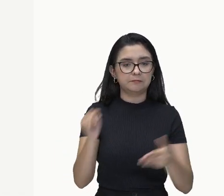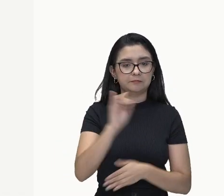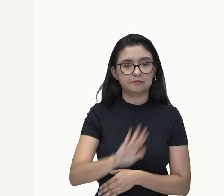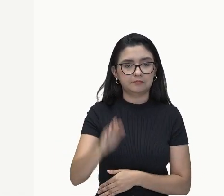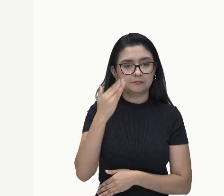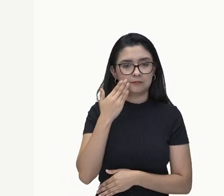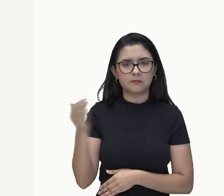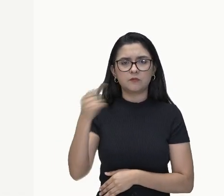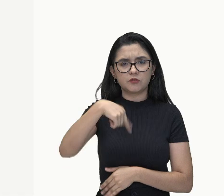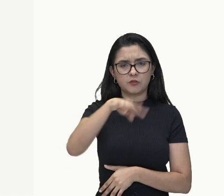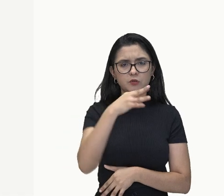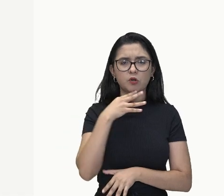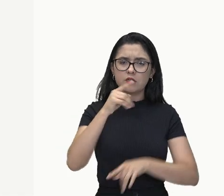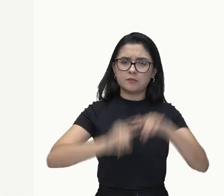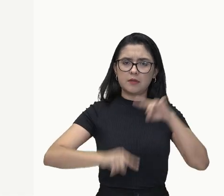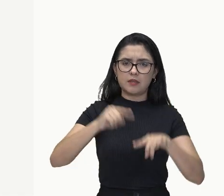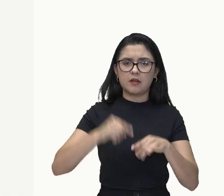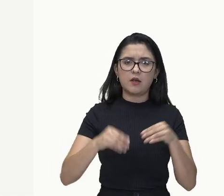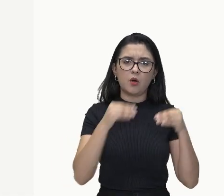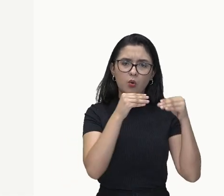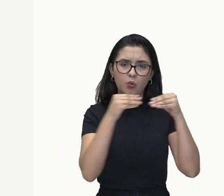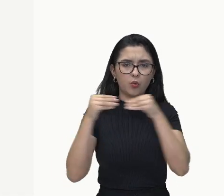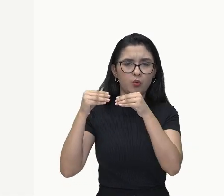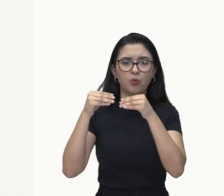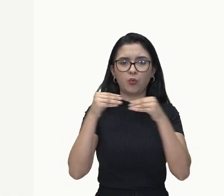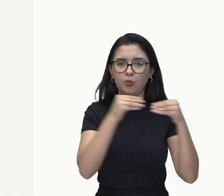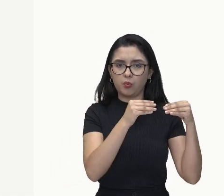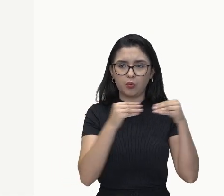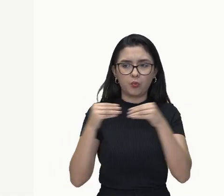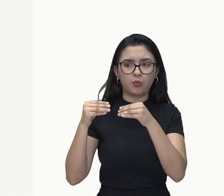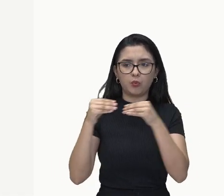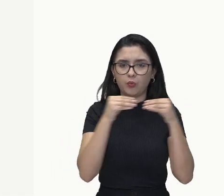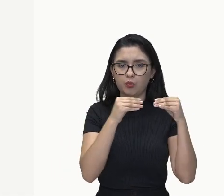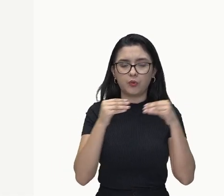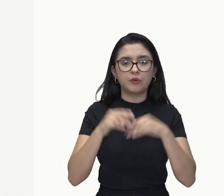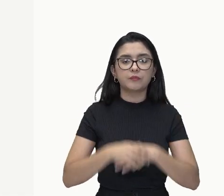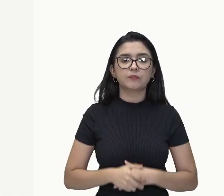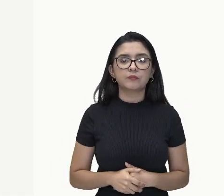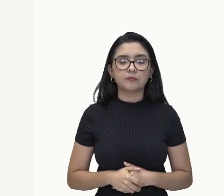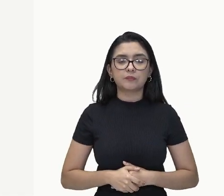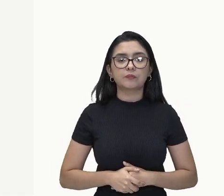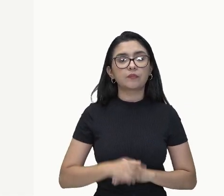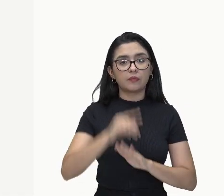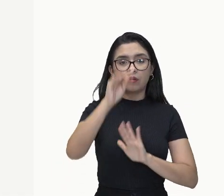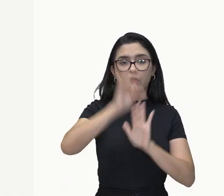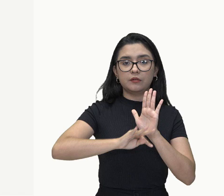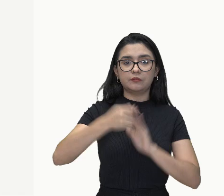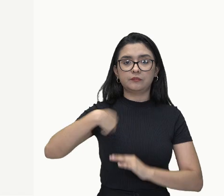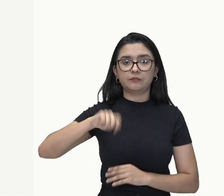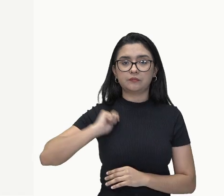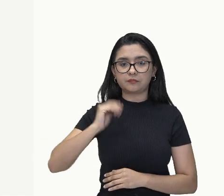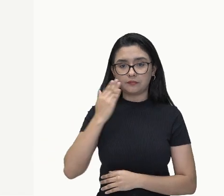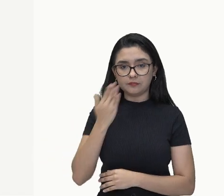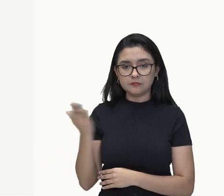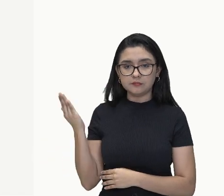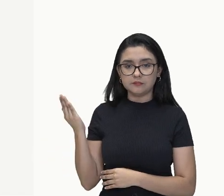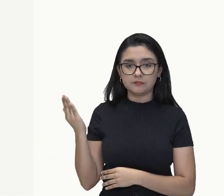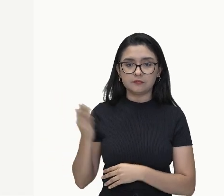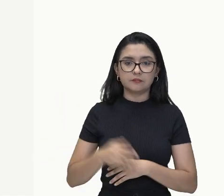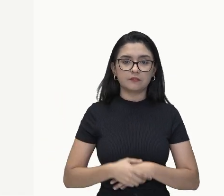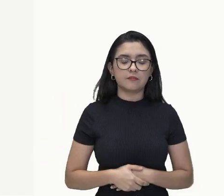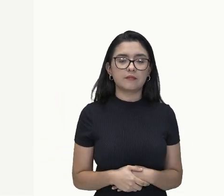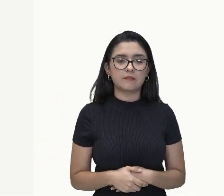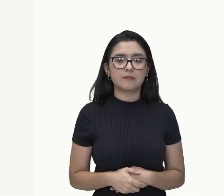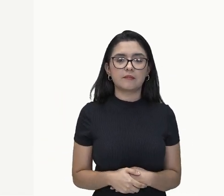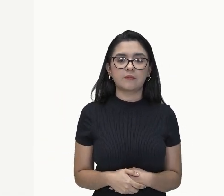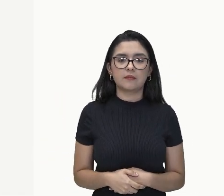Vocês conhecem esse instrumento? Algunas bolivianas tenían y todavía tienen